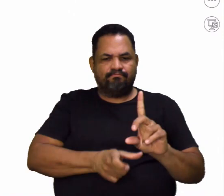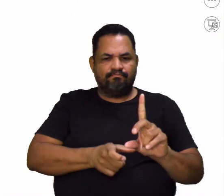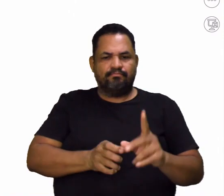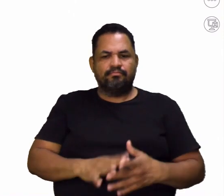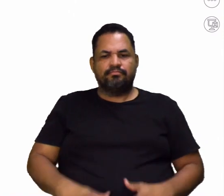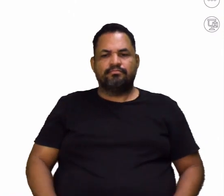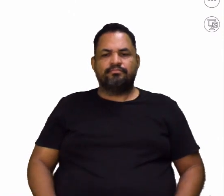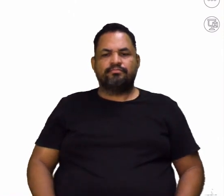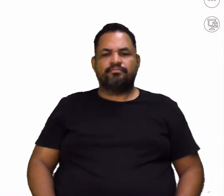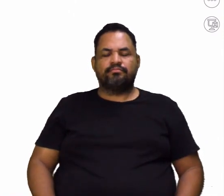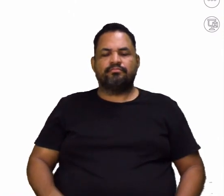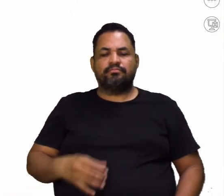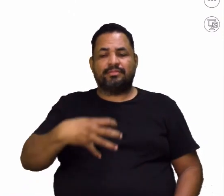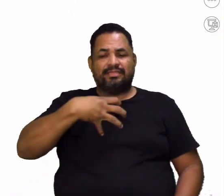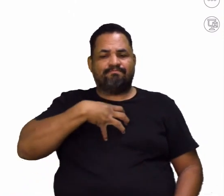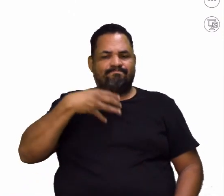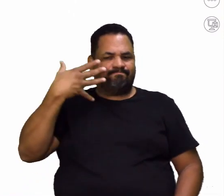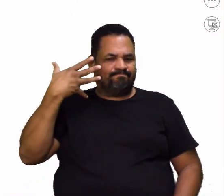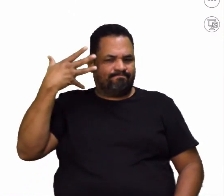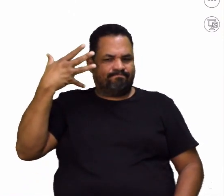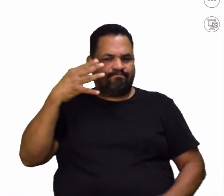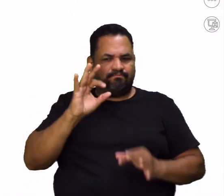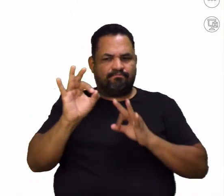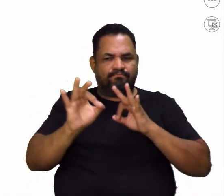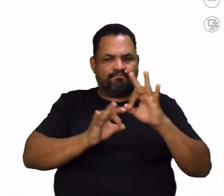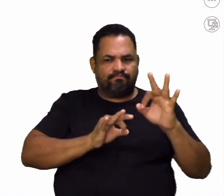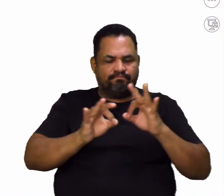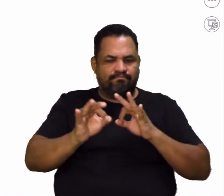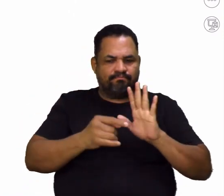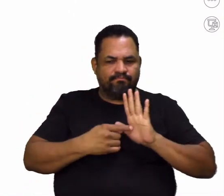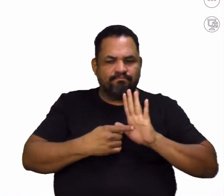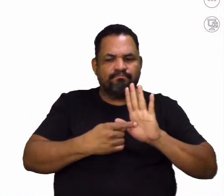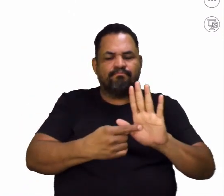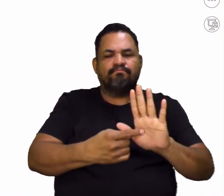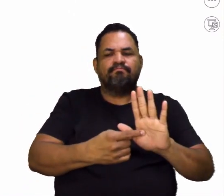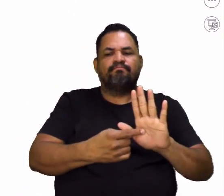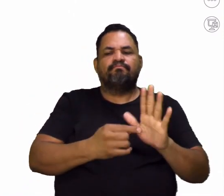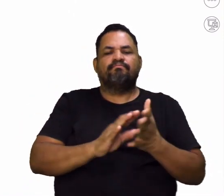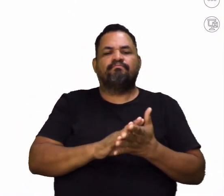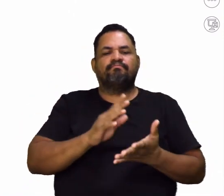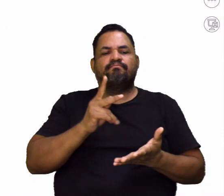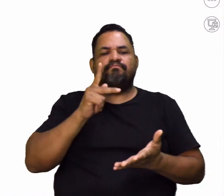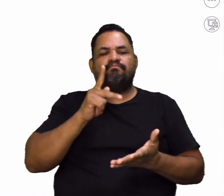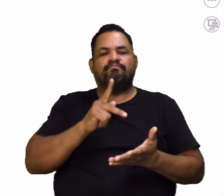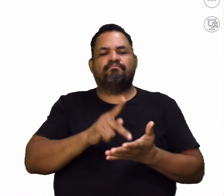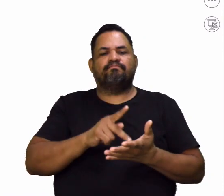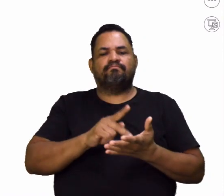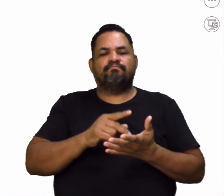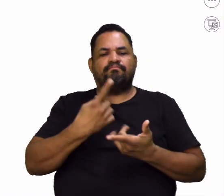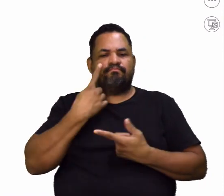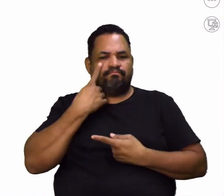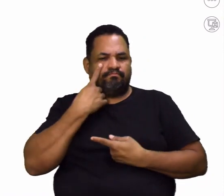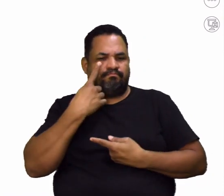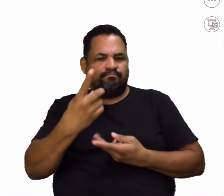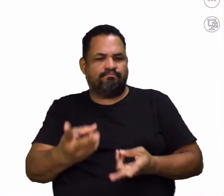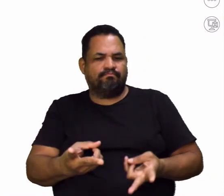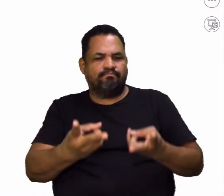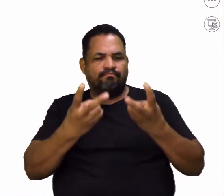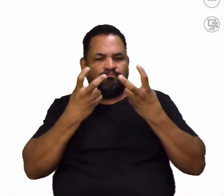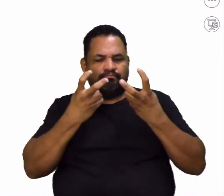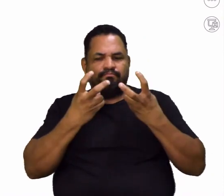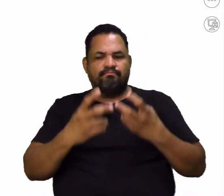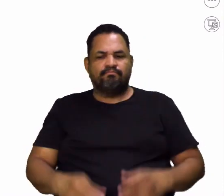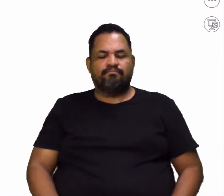assim o Impressionismo reconstrói a realidade a partir de pontos de vista